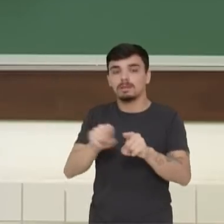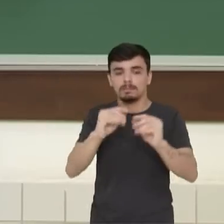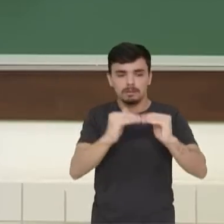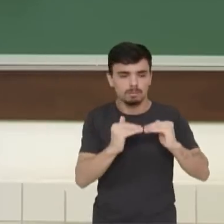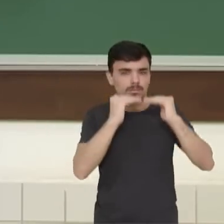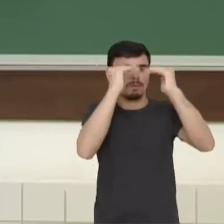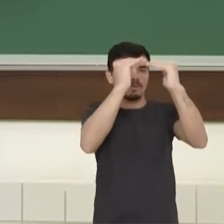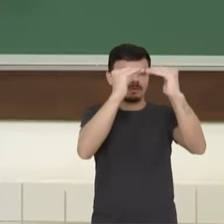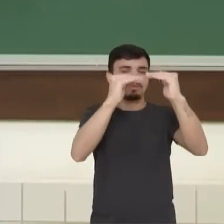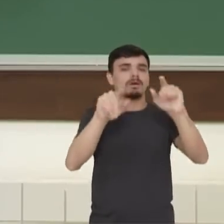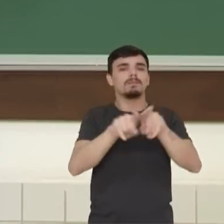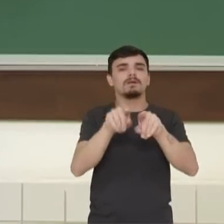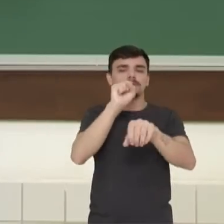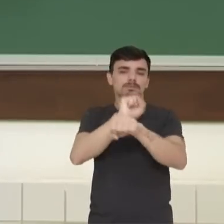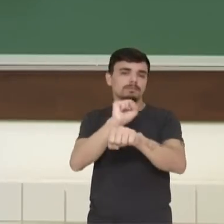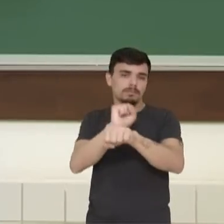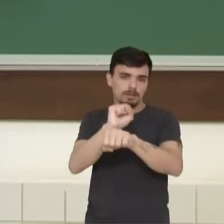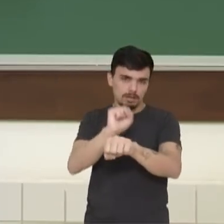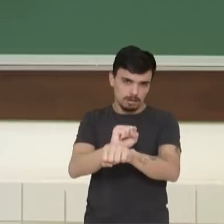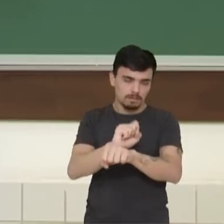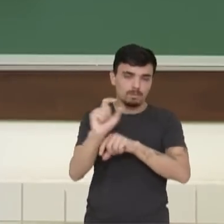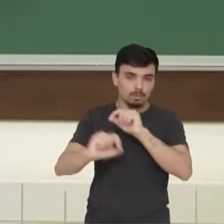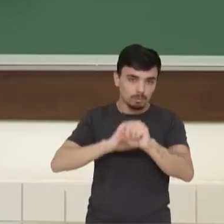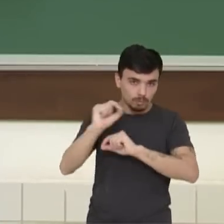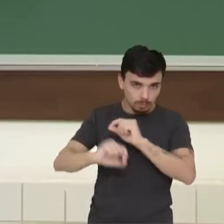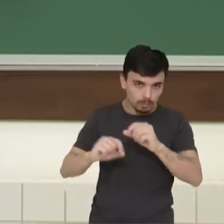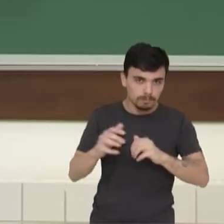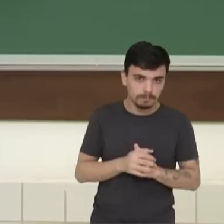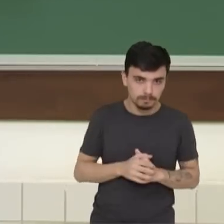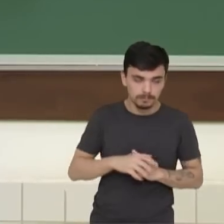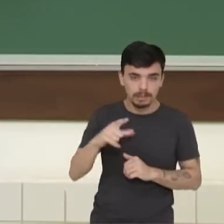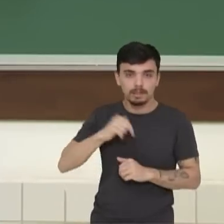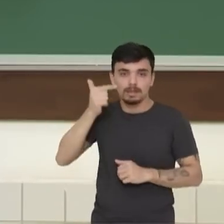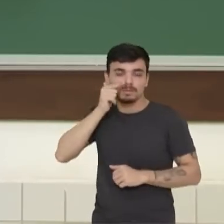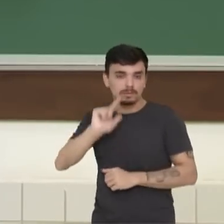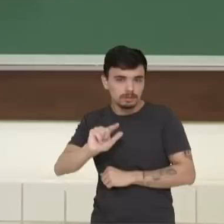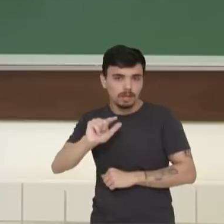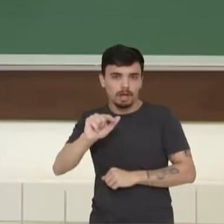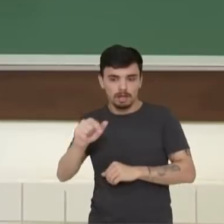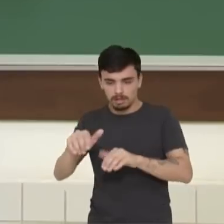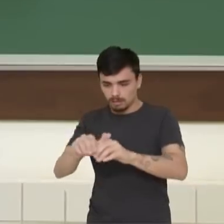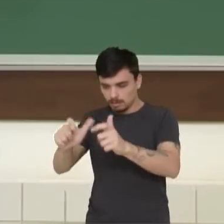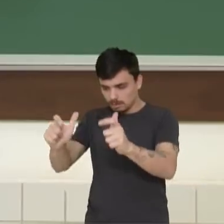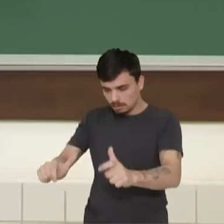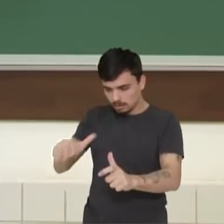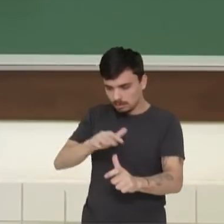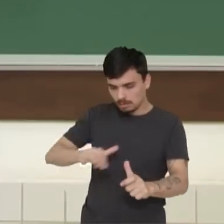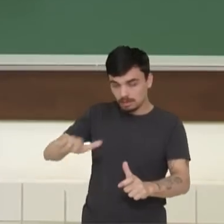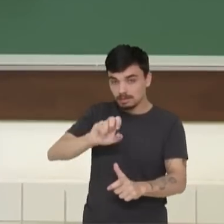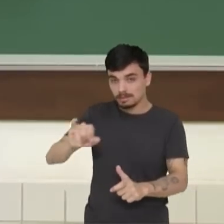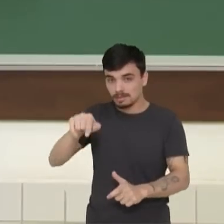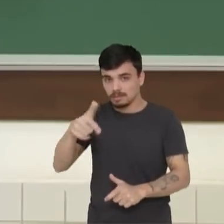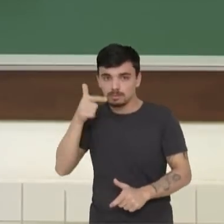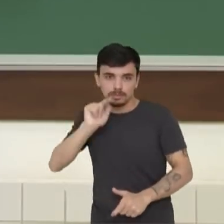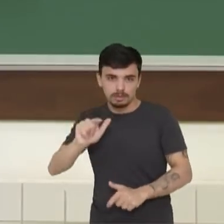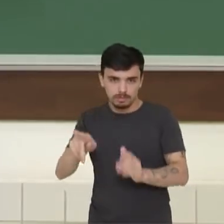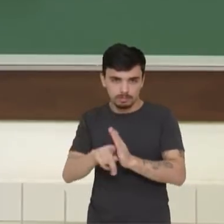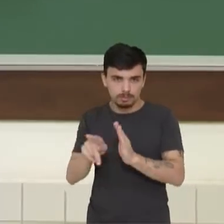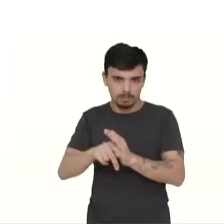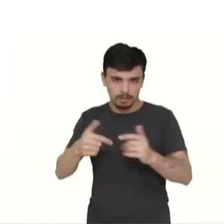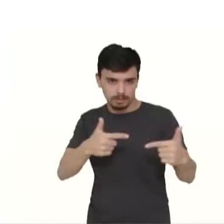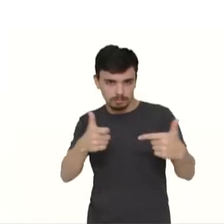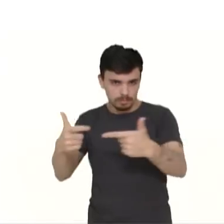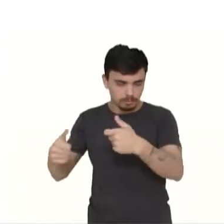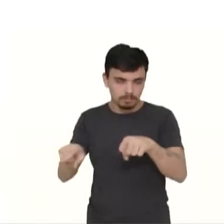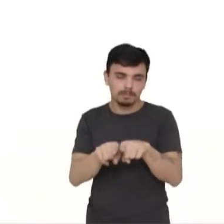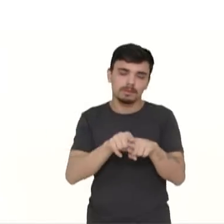eles esperavam, né, porque foi prometido para eles que eles iam ganhar terras se eles vencessem as cruzadas. E